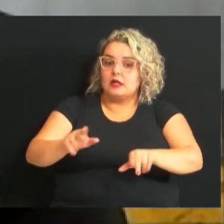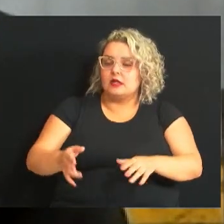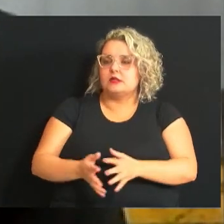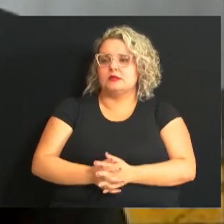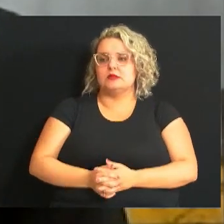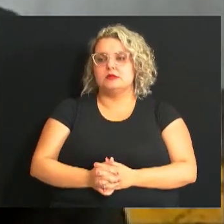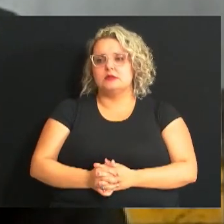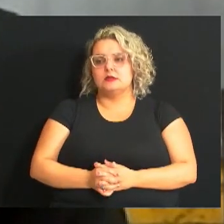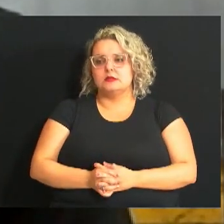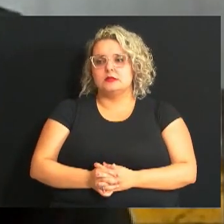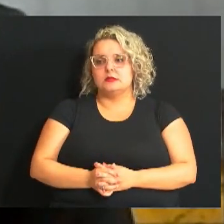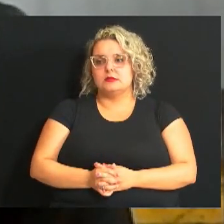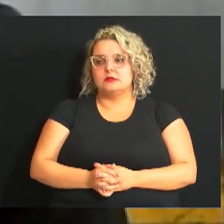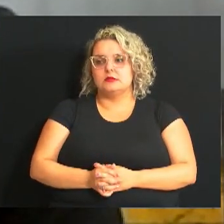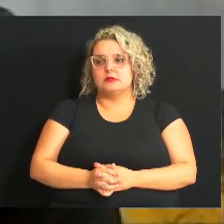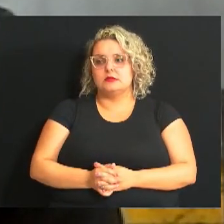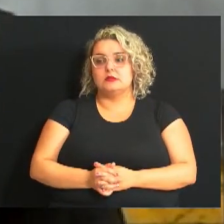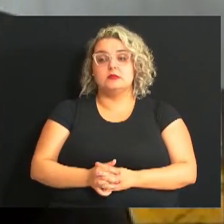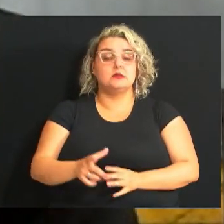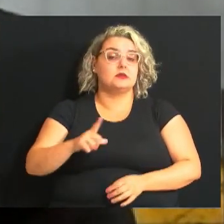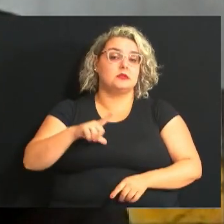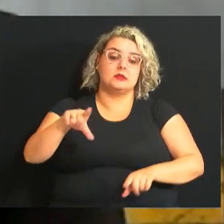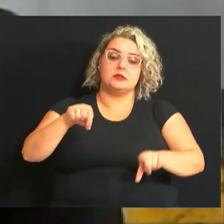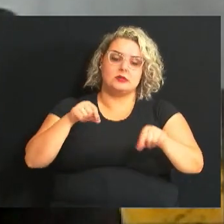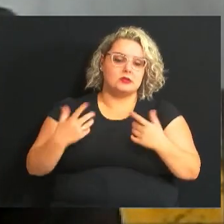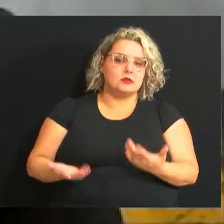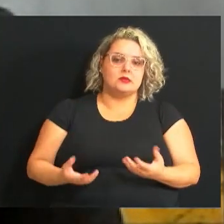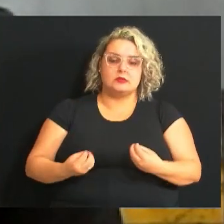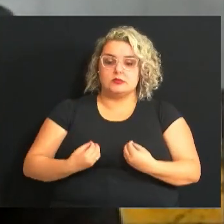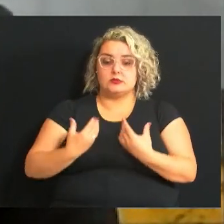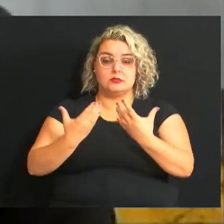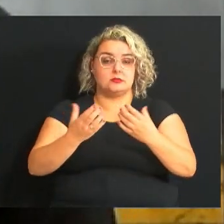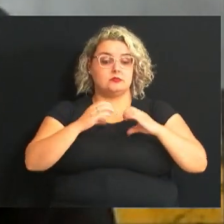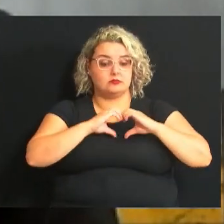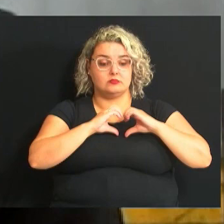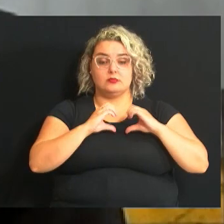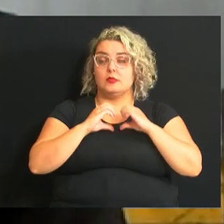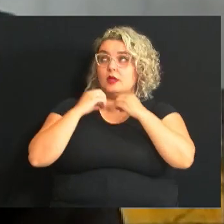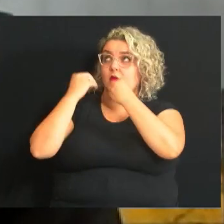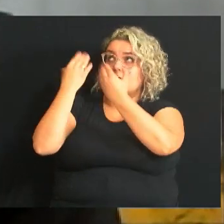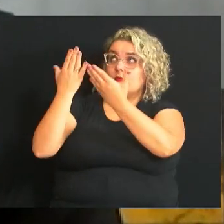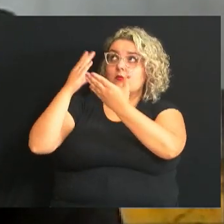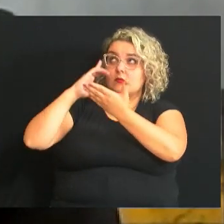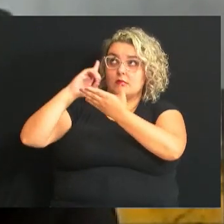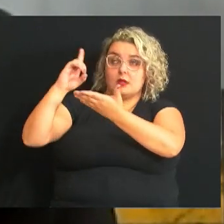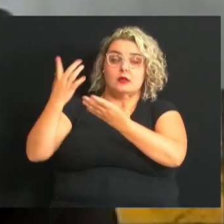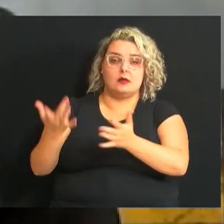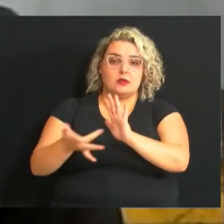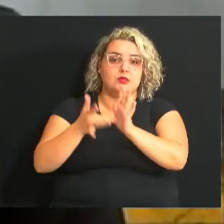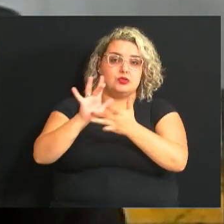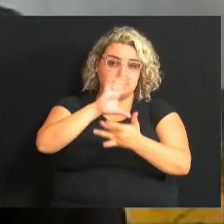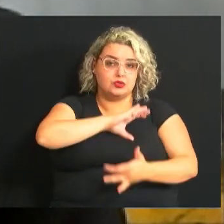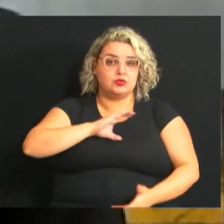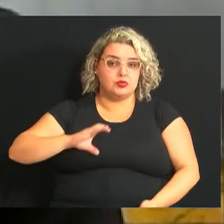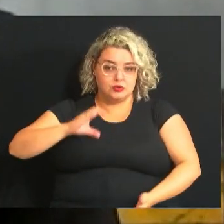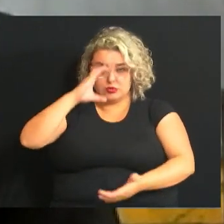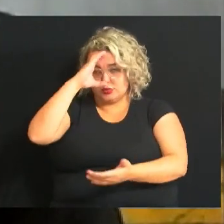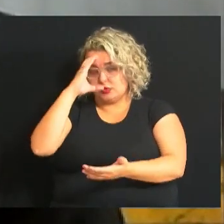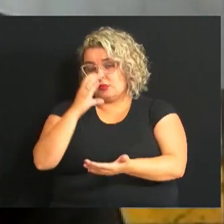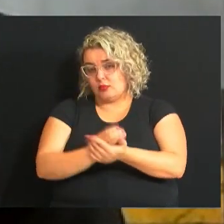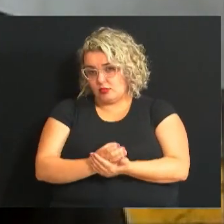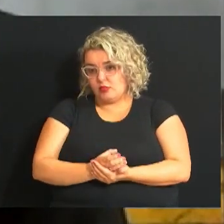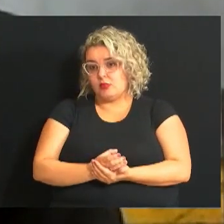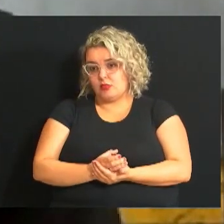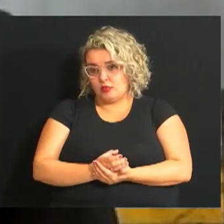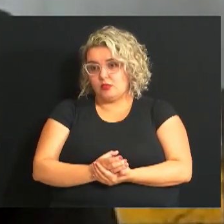E aonde você tem que escolher entre entregar o seu coração para Deus, para Jesus Cristo, e confiar que você